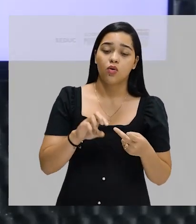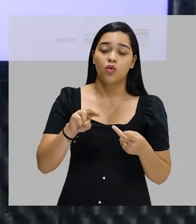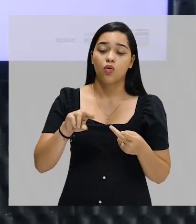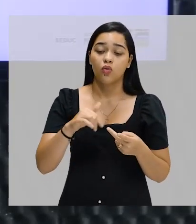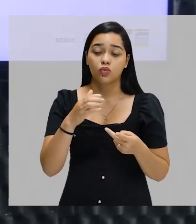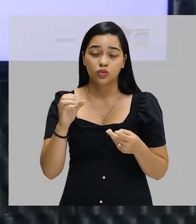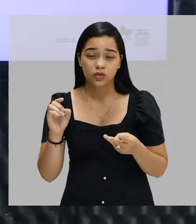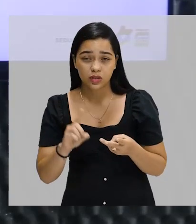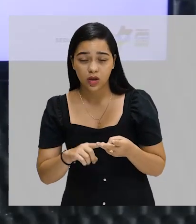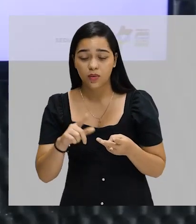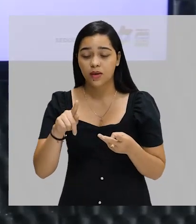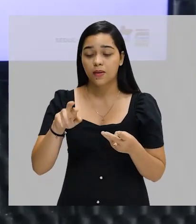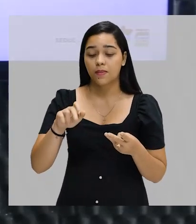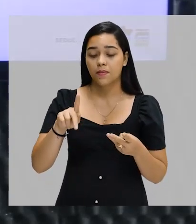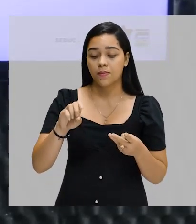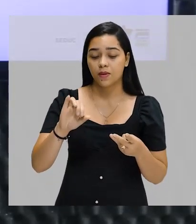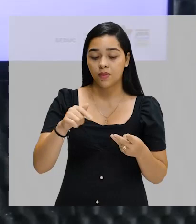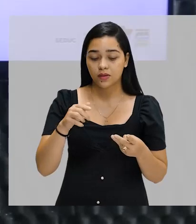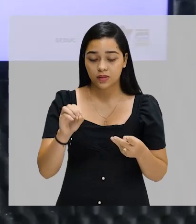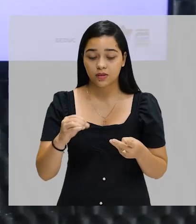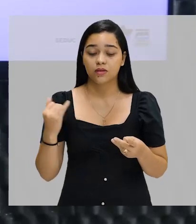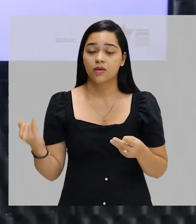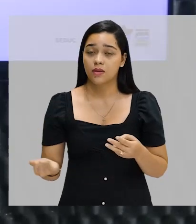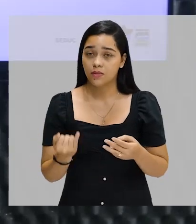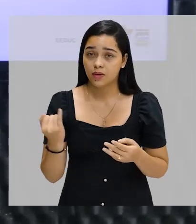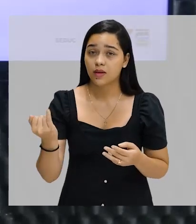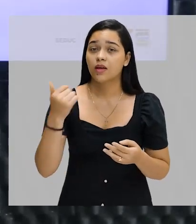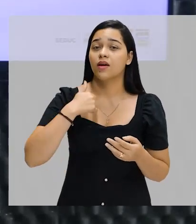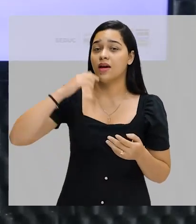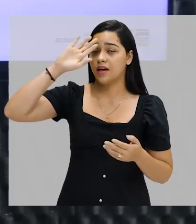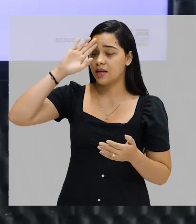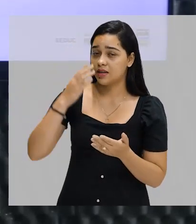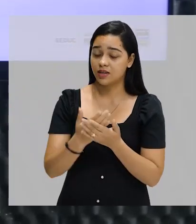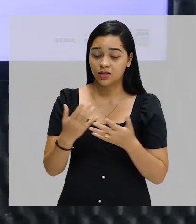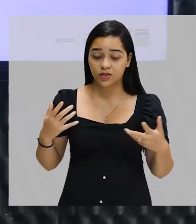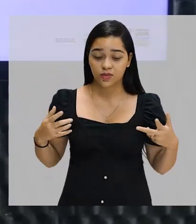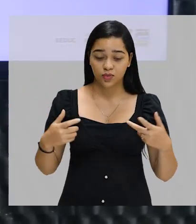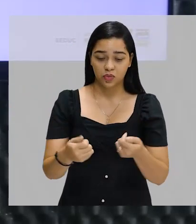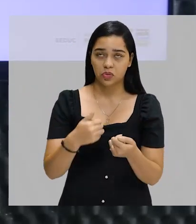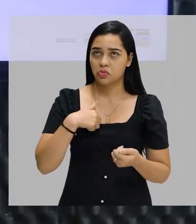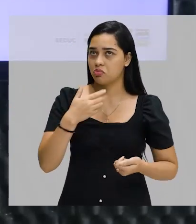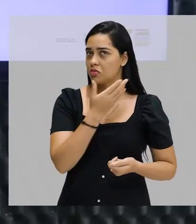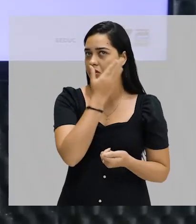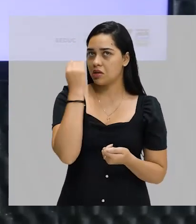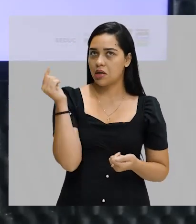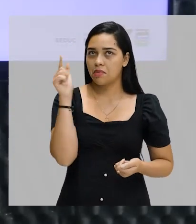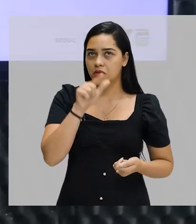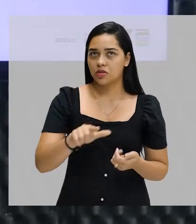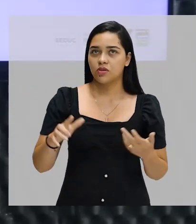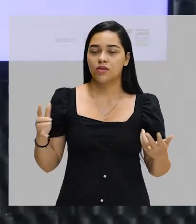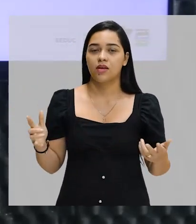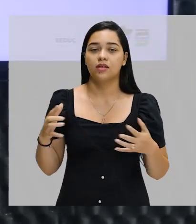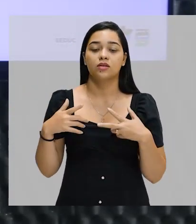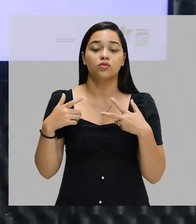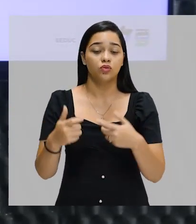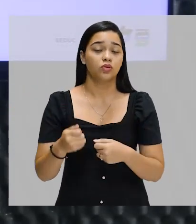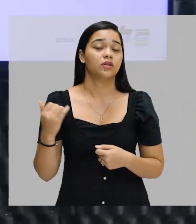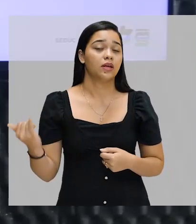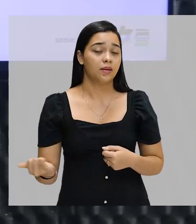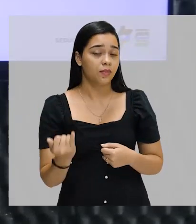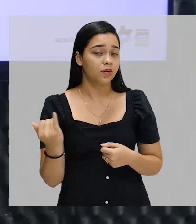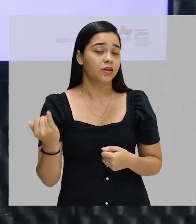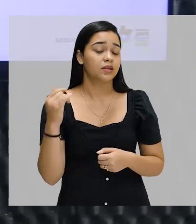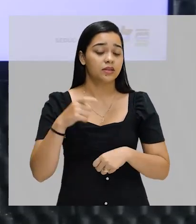e preposição, são fundamentais. Eu acredito que eu tenha falado todas, eu não sei se eu repeti alguma. Sim, são